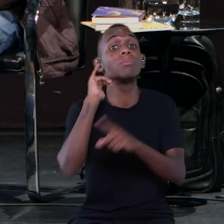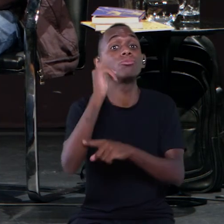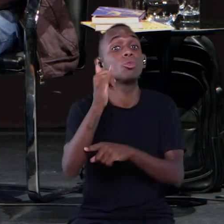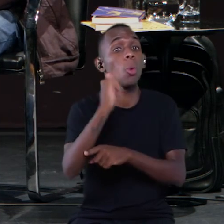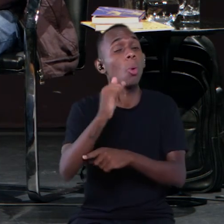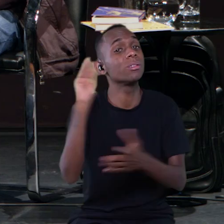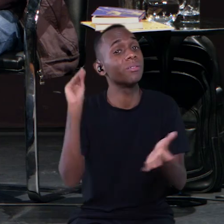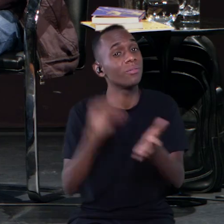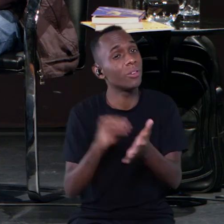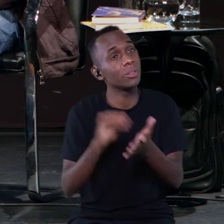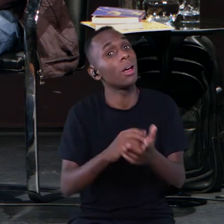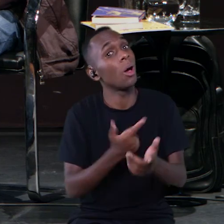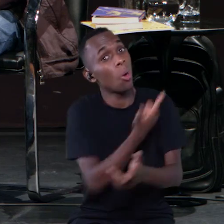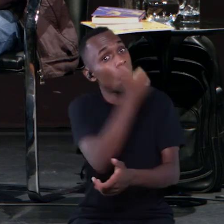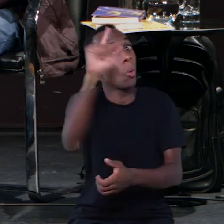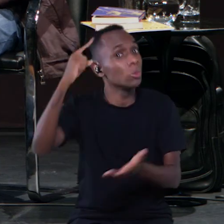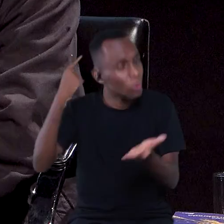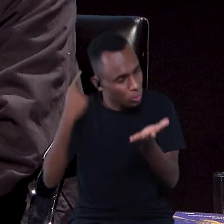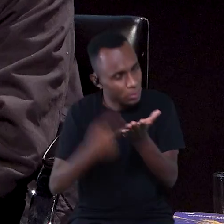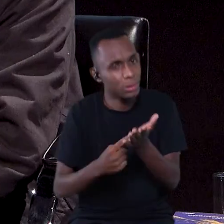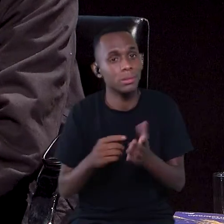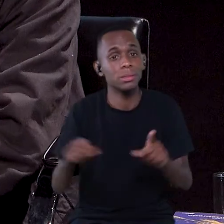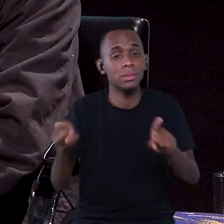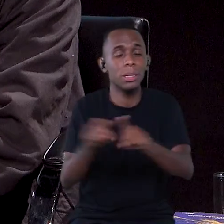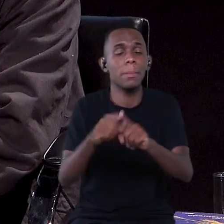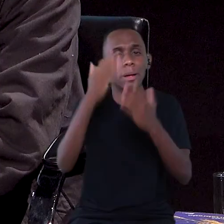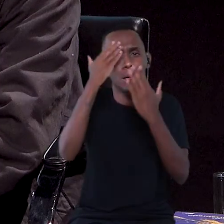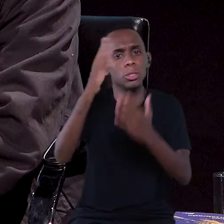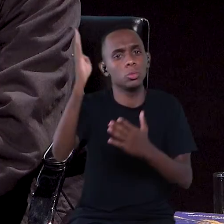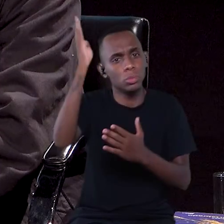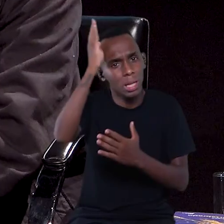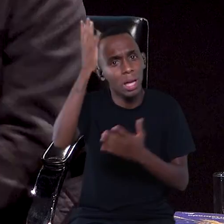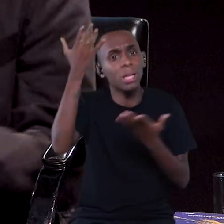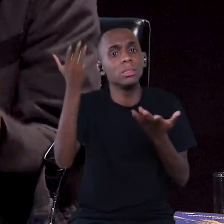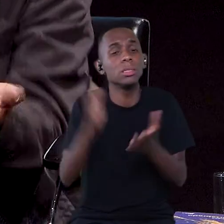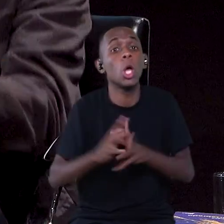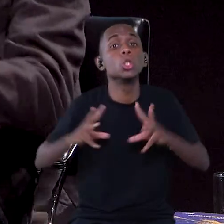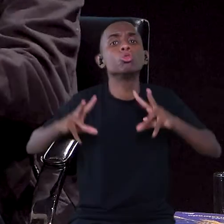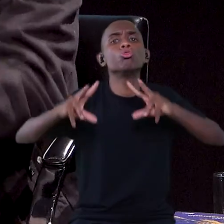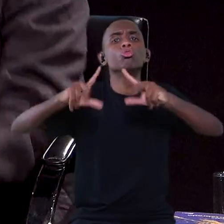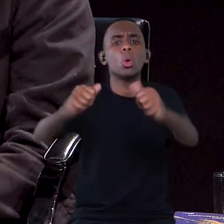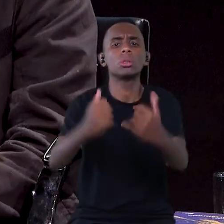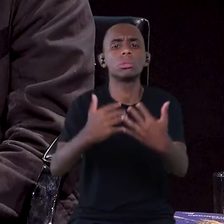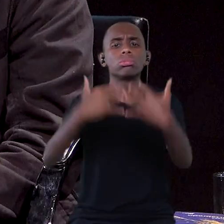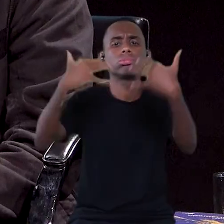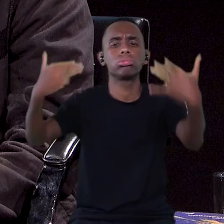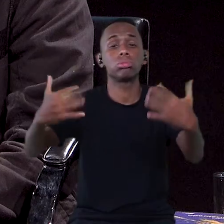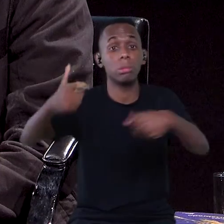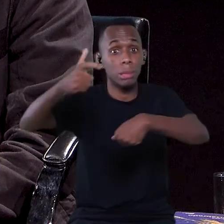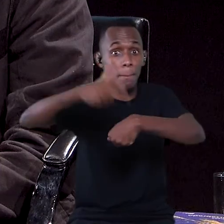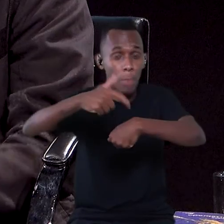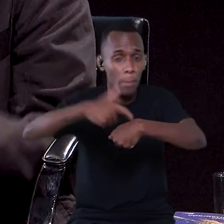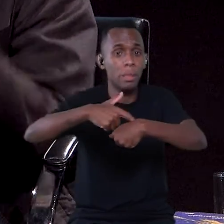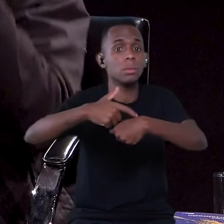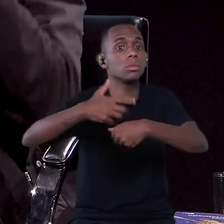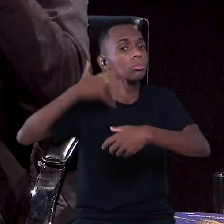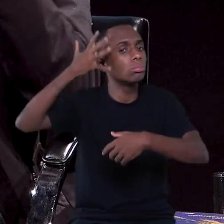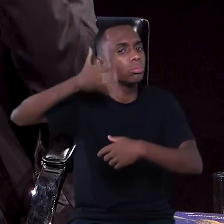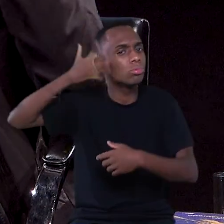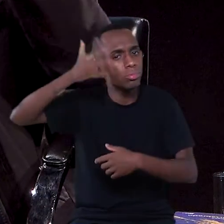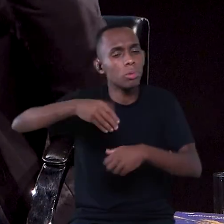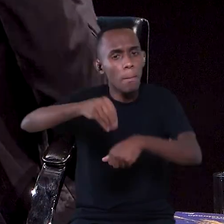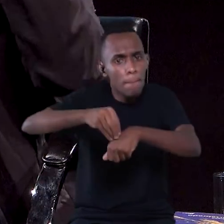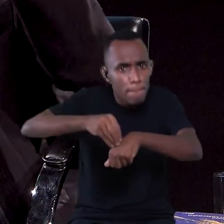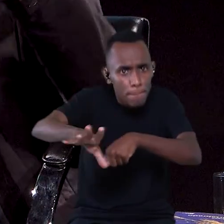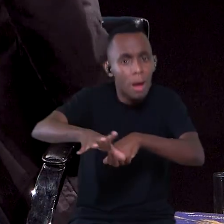né, eles ficam lá para outras horas. Agradecer mais uma vez ao SESC, né, bom, a todos vocês que ficaram até essa altura escutando